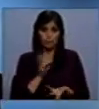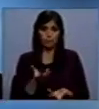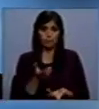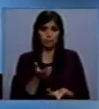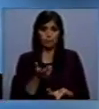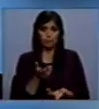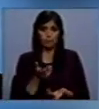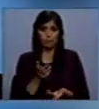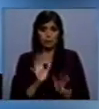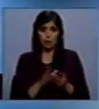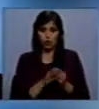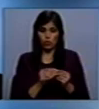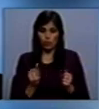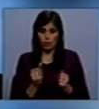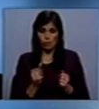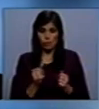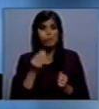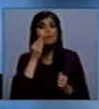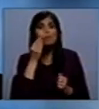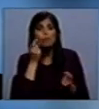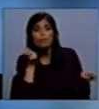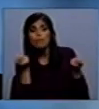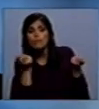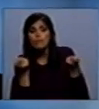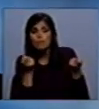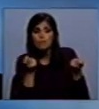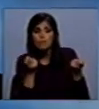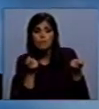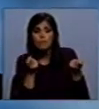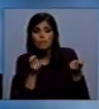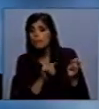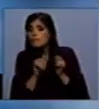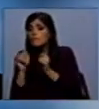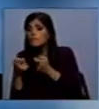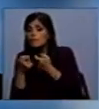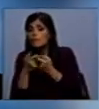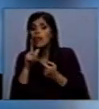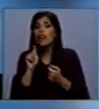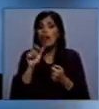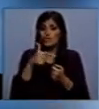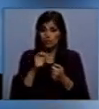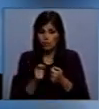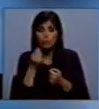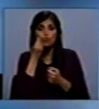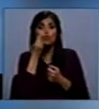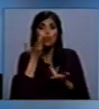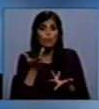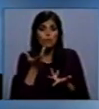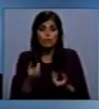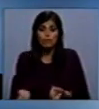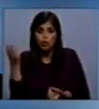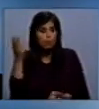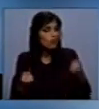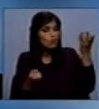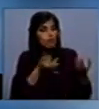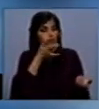vão ter que resolver não é como é que vamos levar com com os nossos vizinhos do leste como é que vamos lidar com o surgimento dos